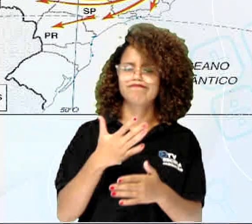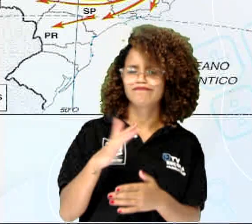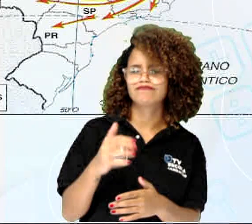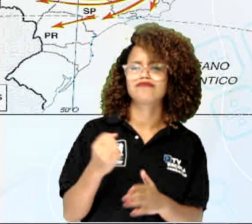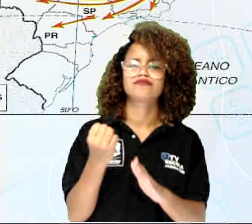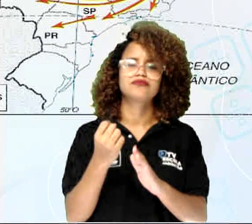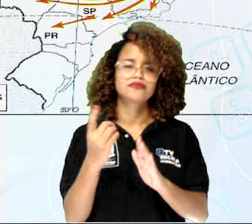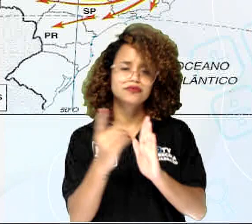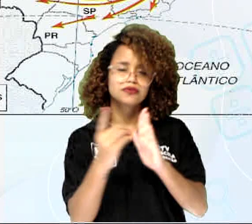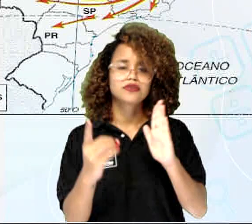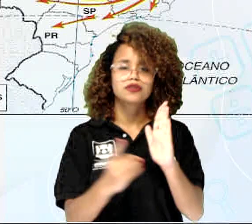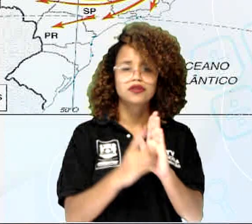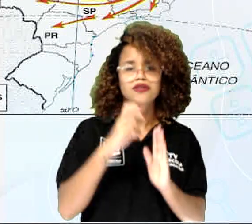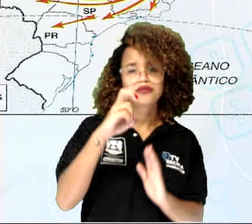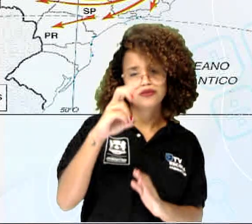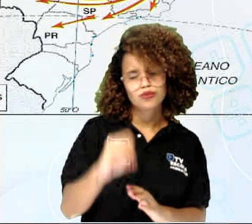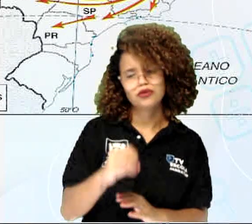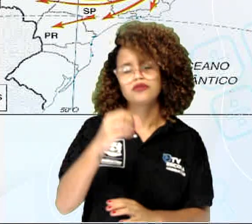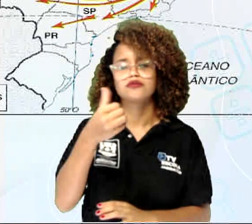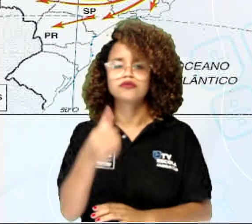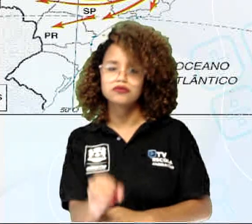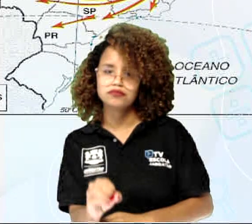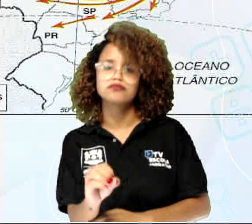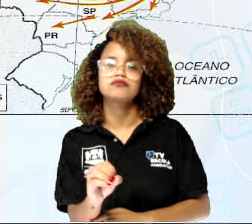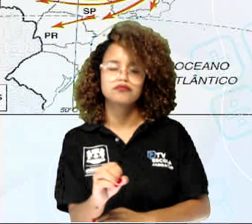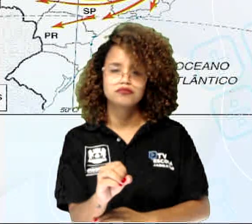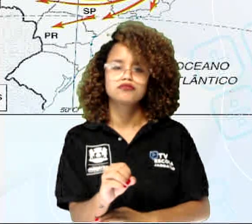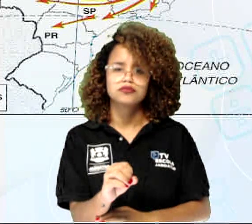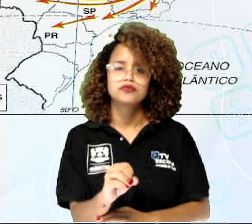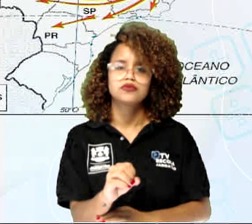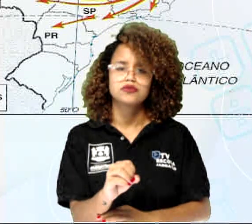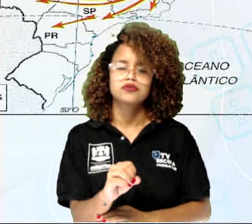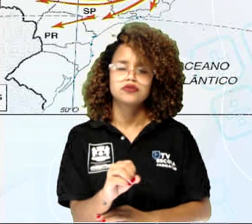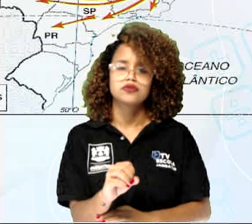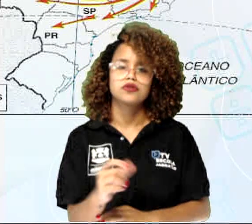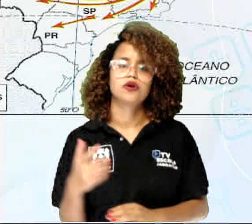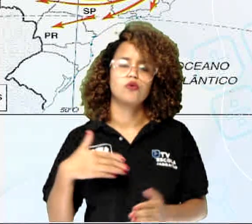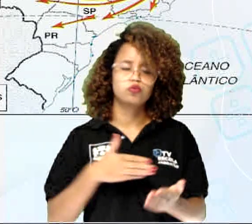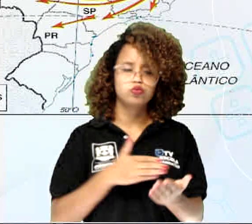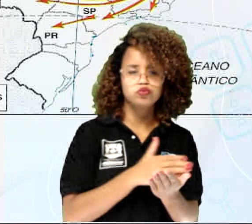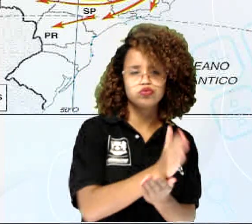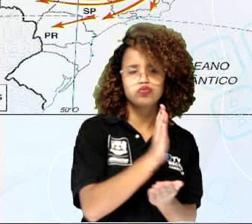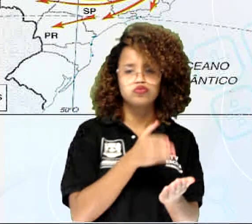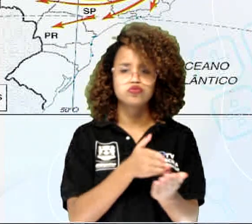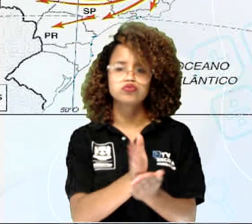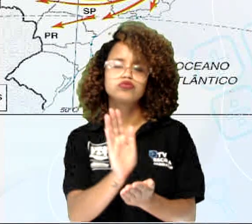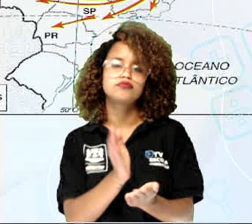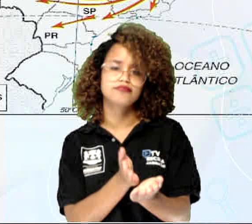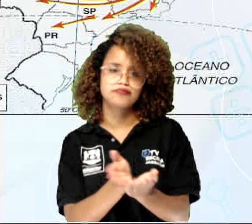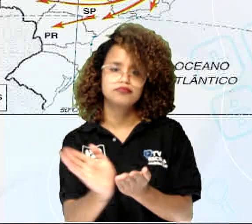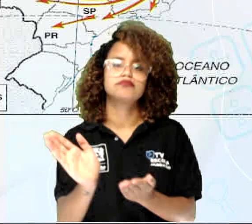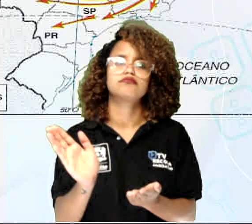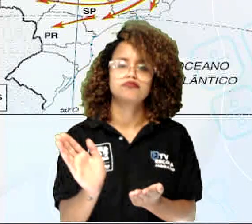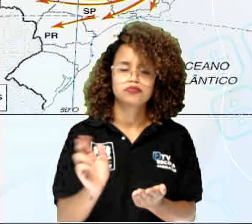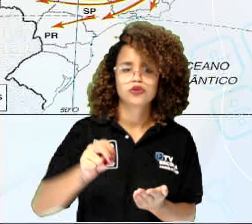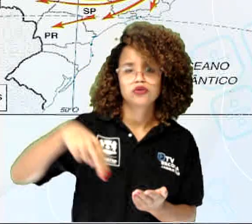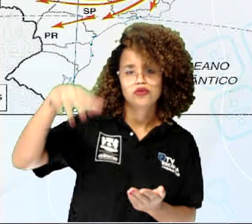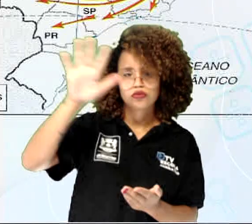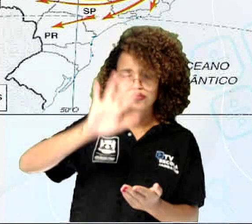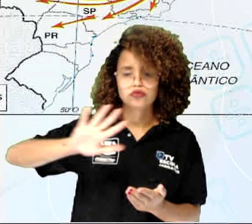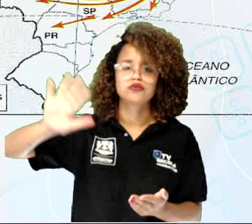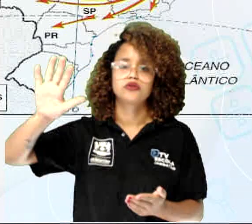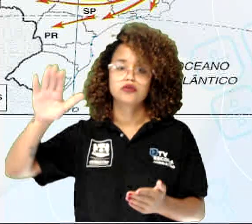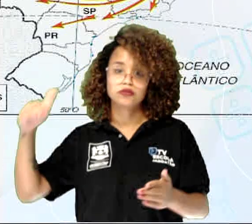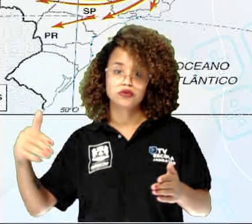50, 60, esse eixo de migração, essa direção do nordeste para